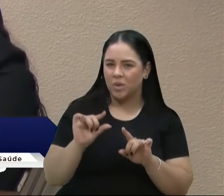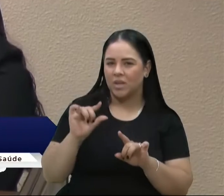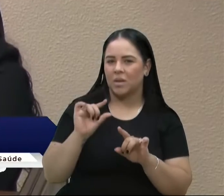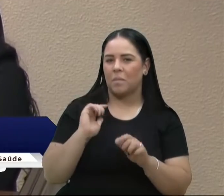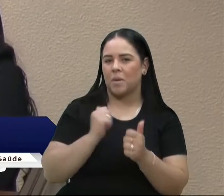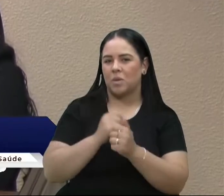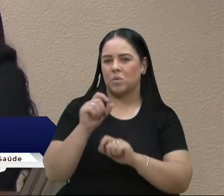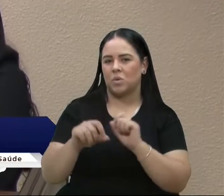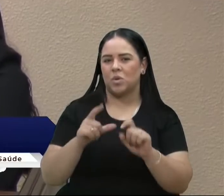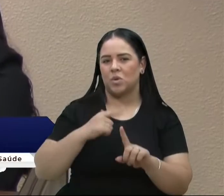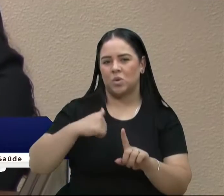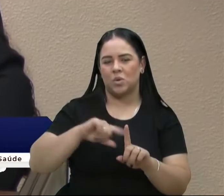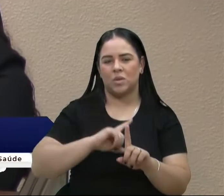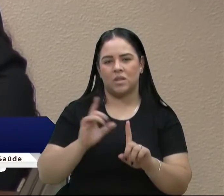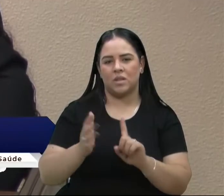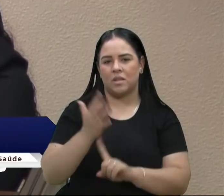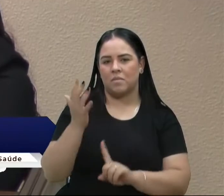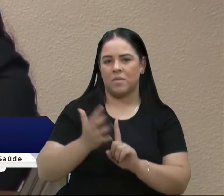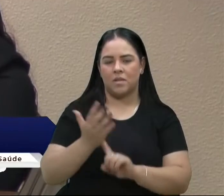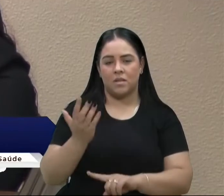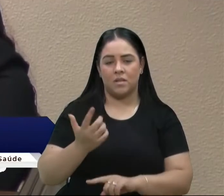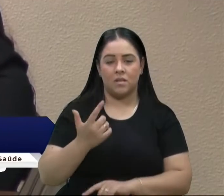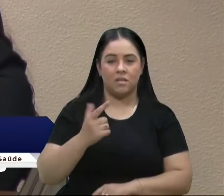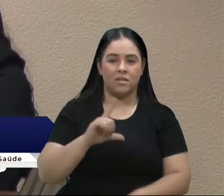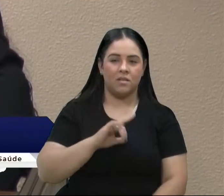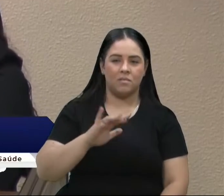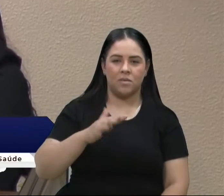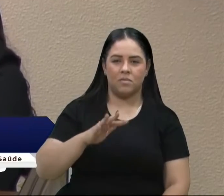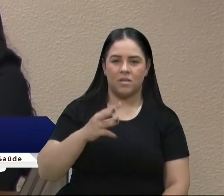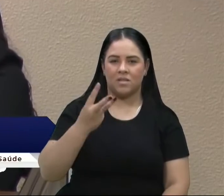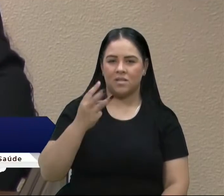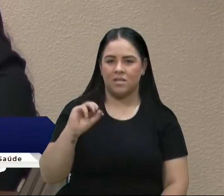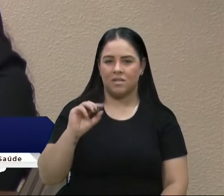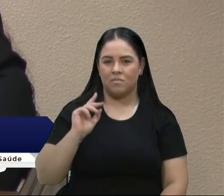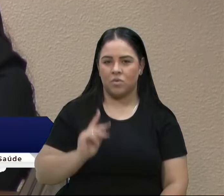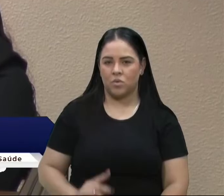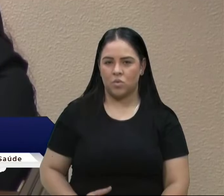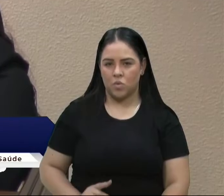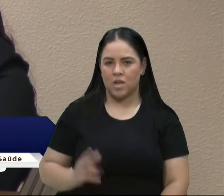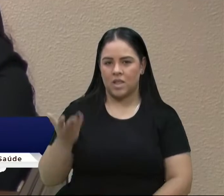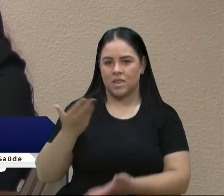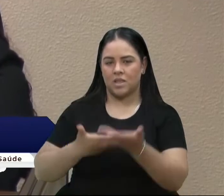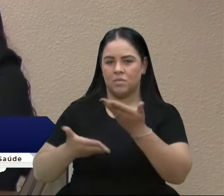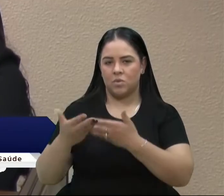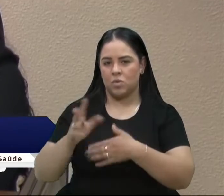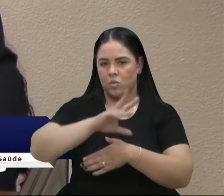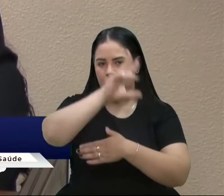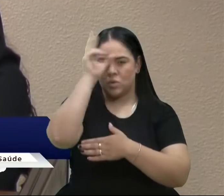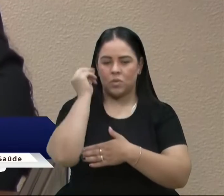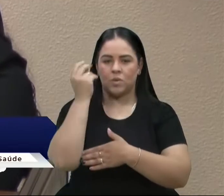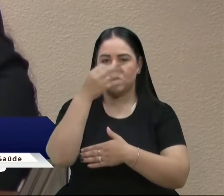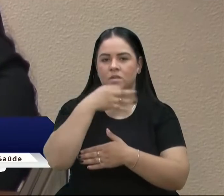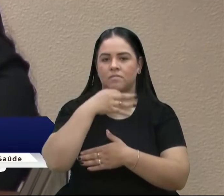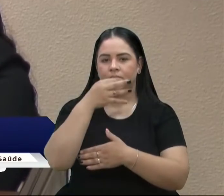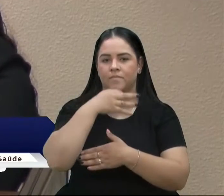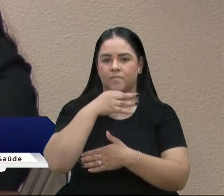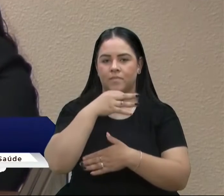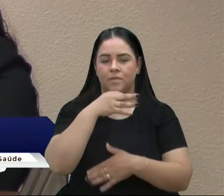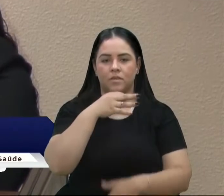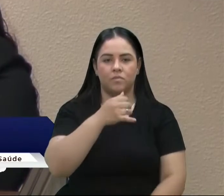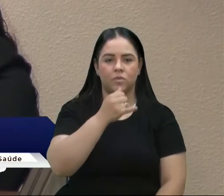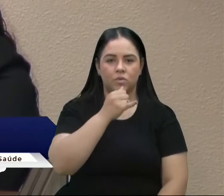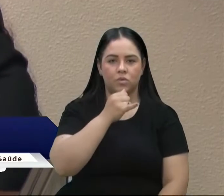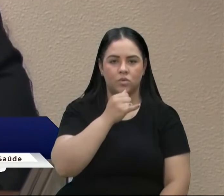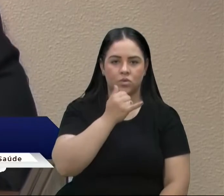da demanda que a gente tem. Hoje a gente tem em torno de 30 pacientes sendo atendidos no município de Itaquara, né?